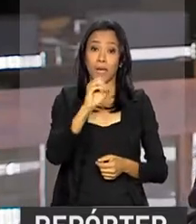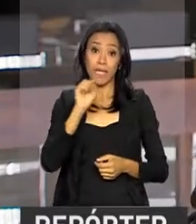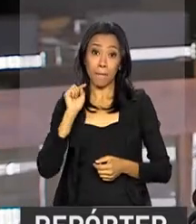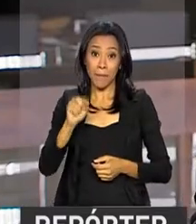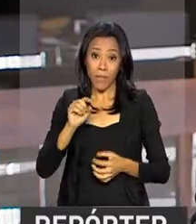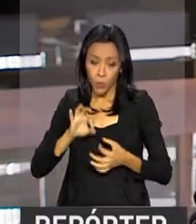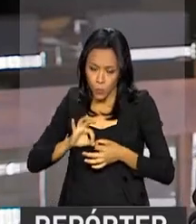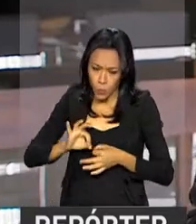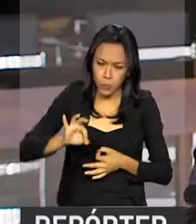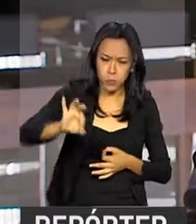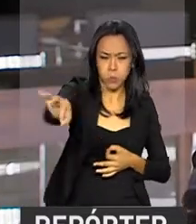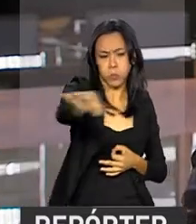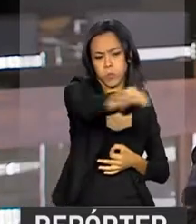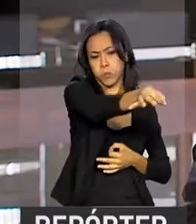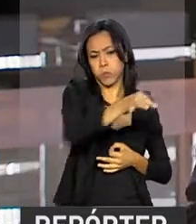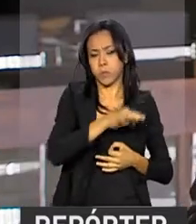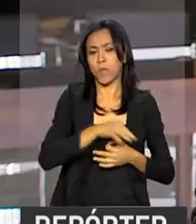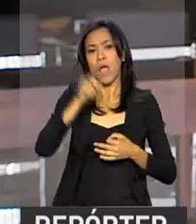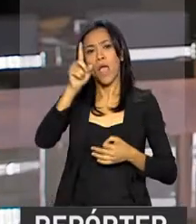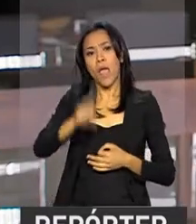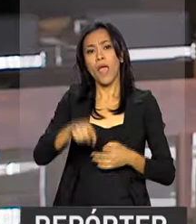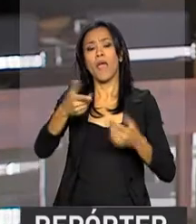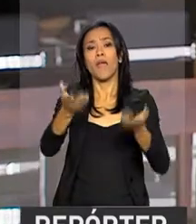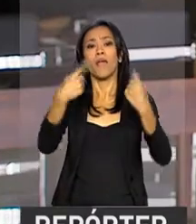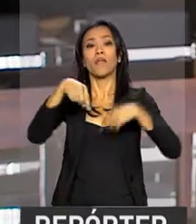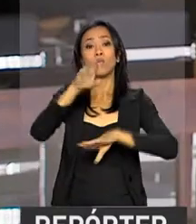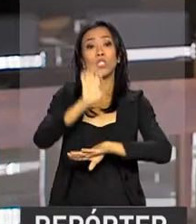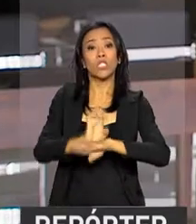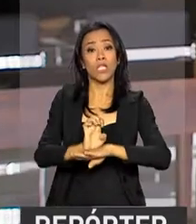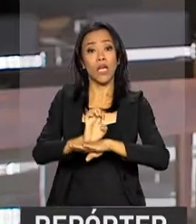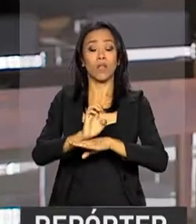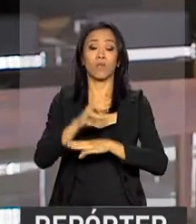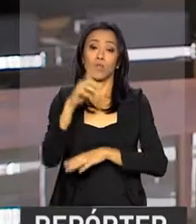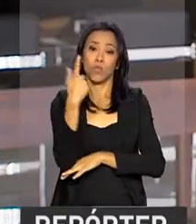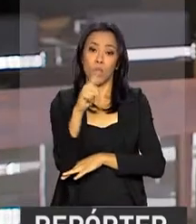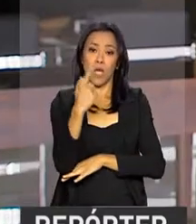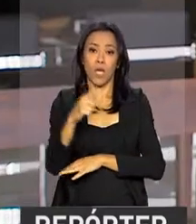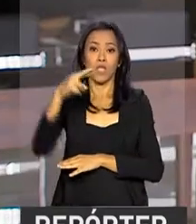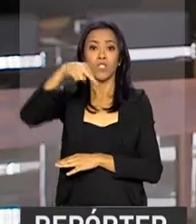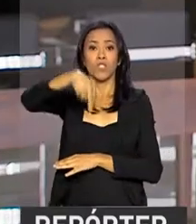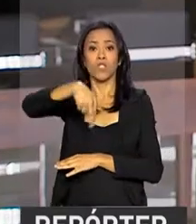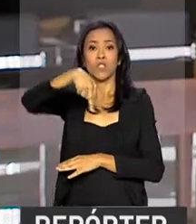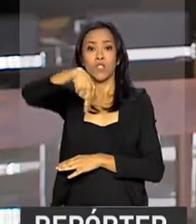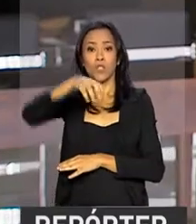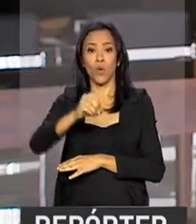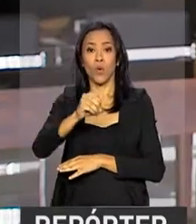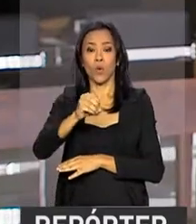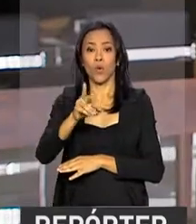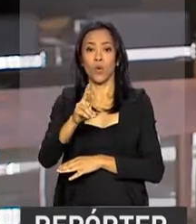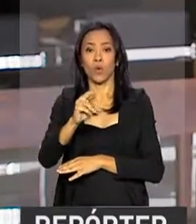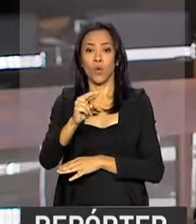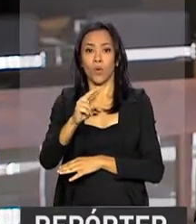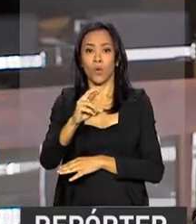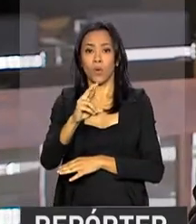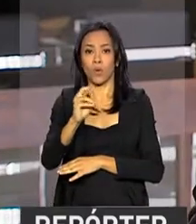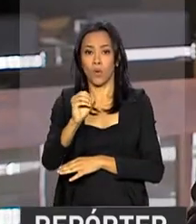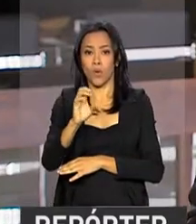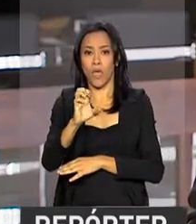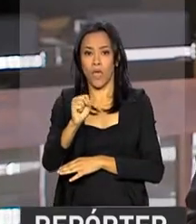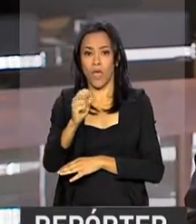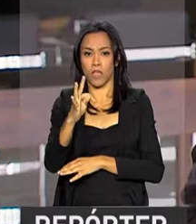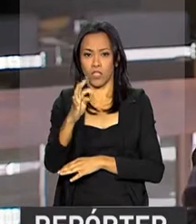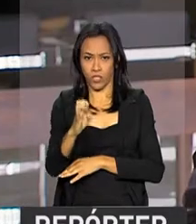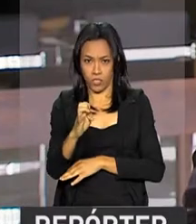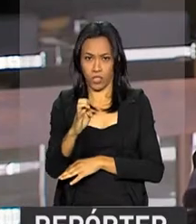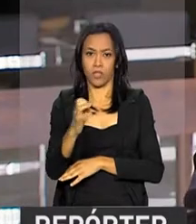dos veadeiros fica no noroeste do estado de goiás a pouco mais de 200 quilômetros daqui de brasília